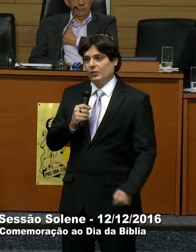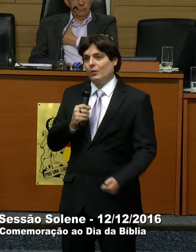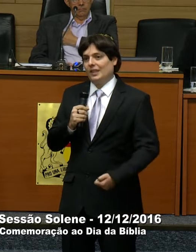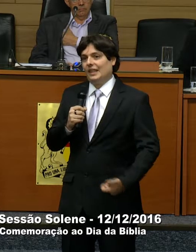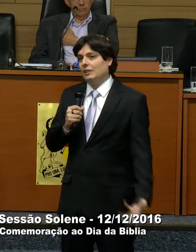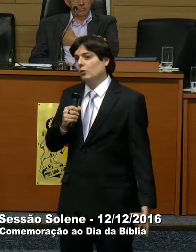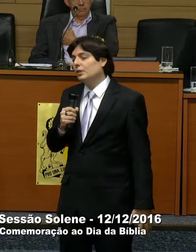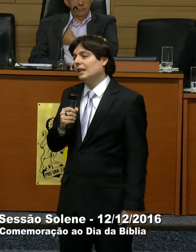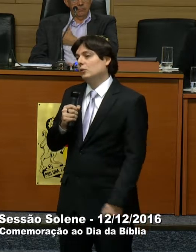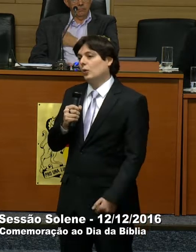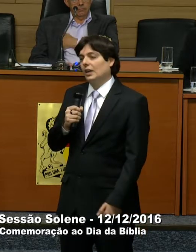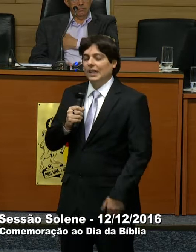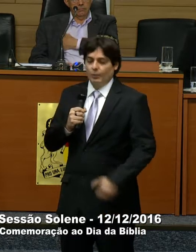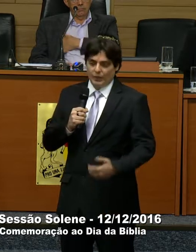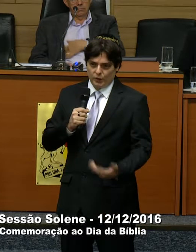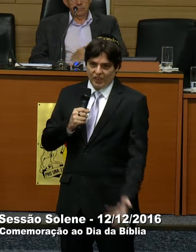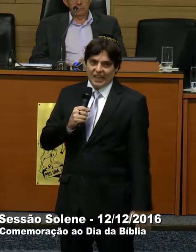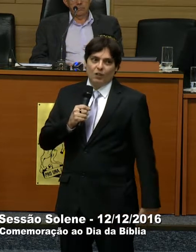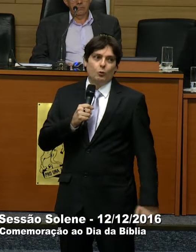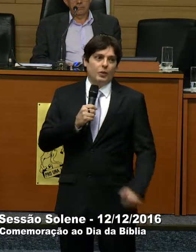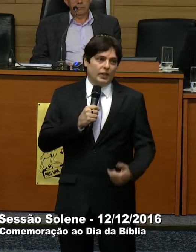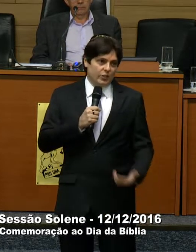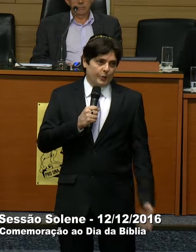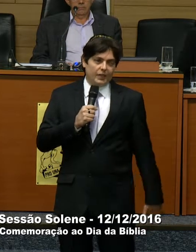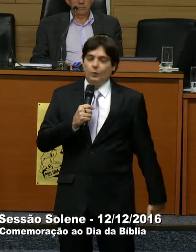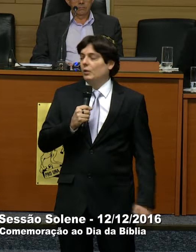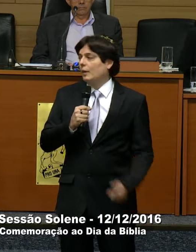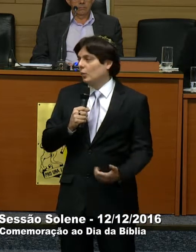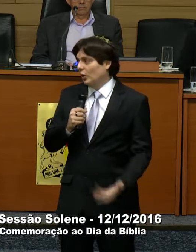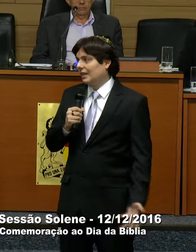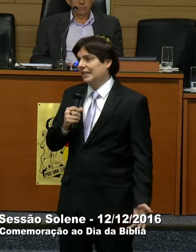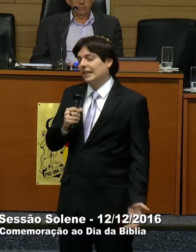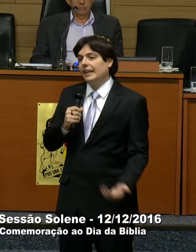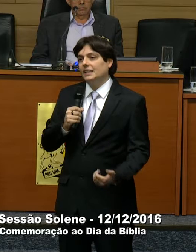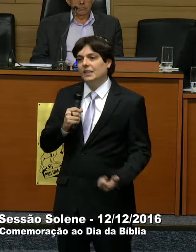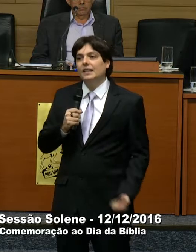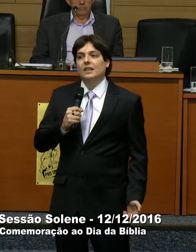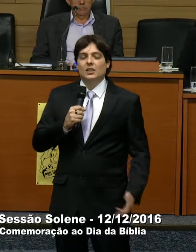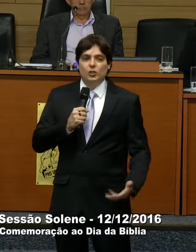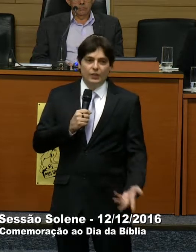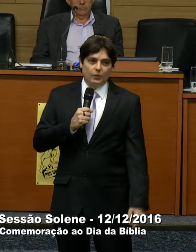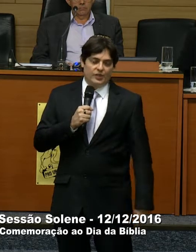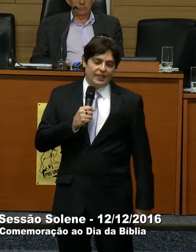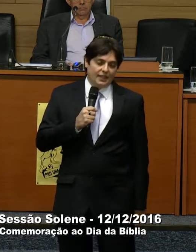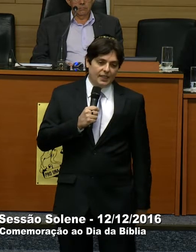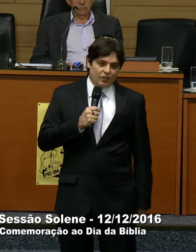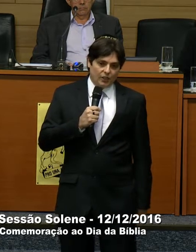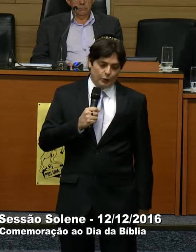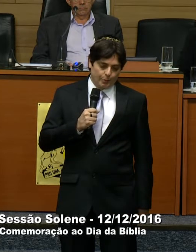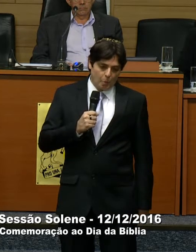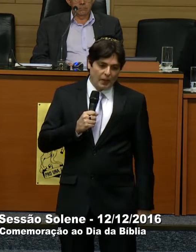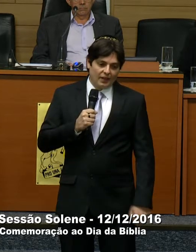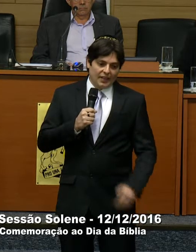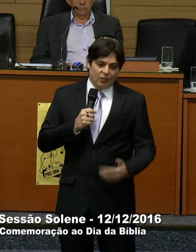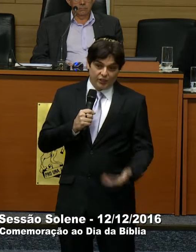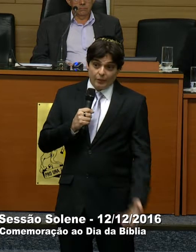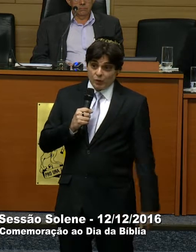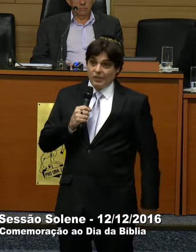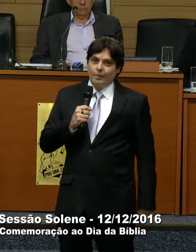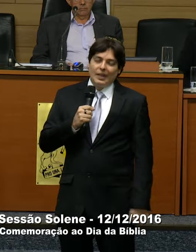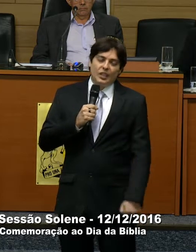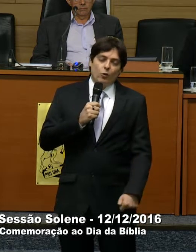via as crianças carentes na frente dela. Então, eu cresci nesse meio. E eu me mudei essa semana para São Paulo e eu fui abrindo